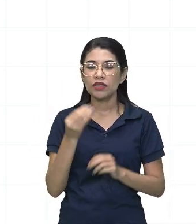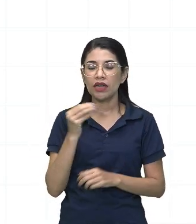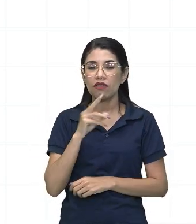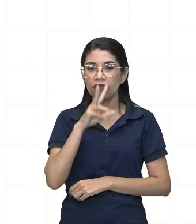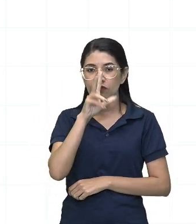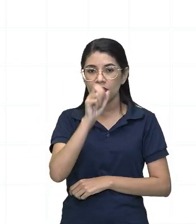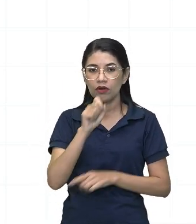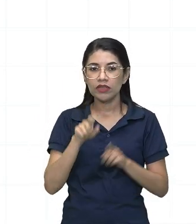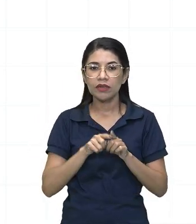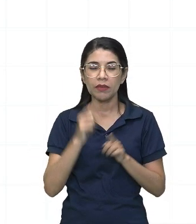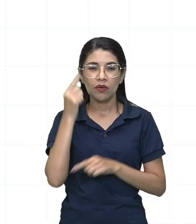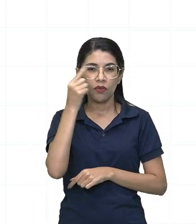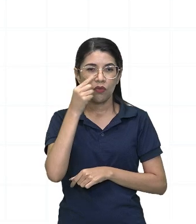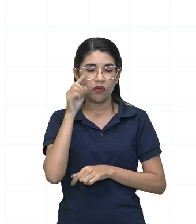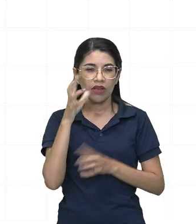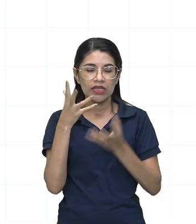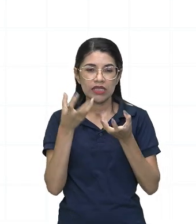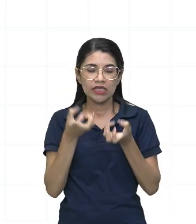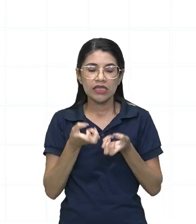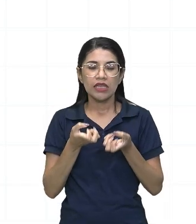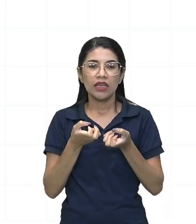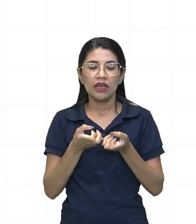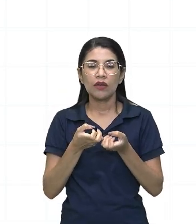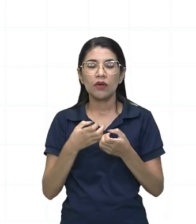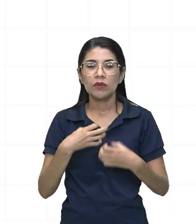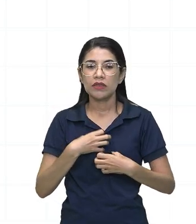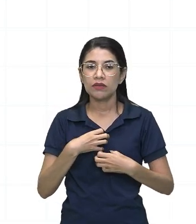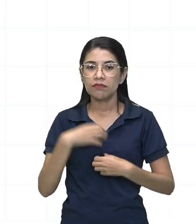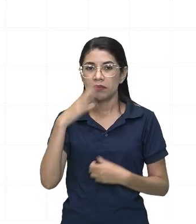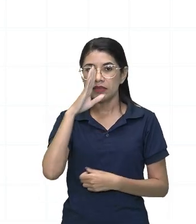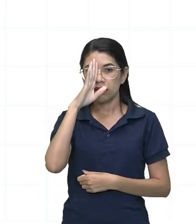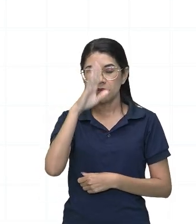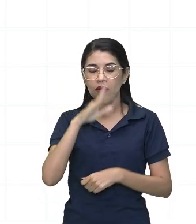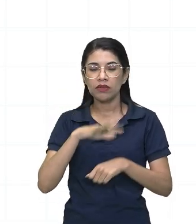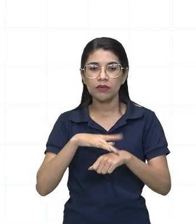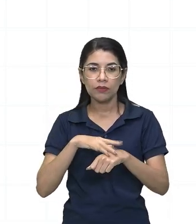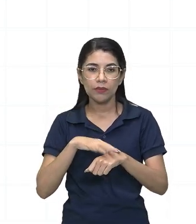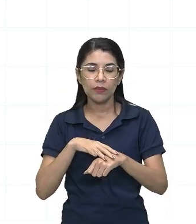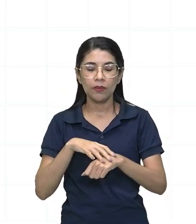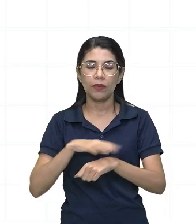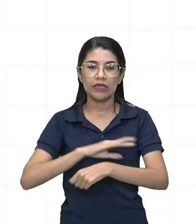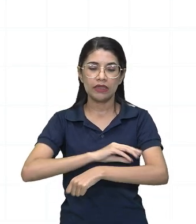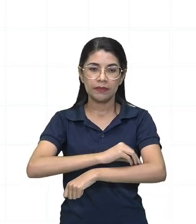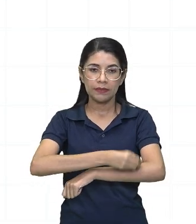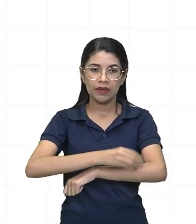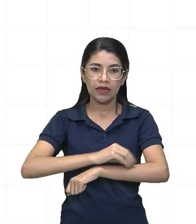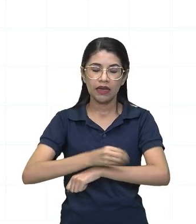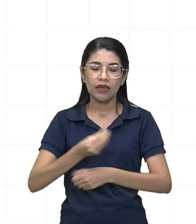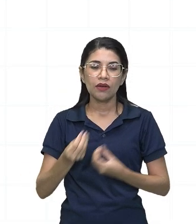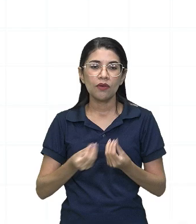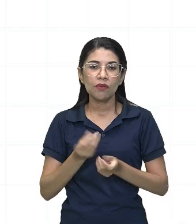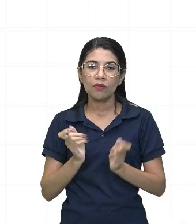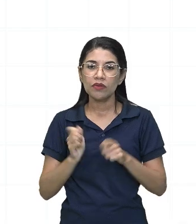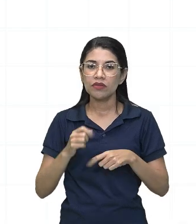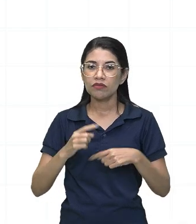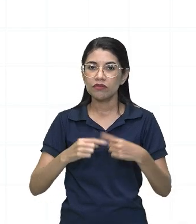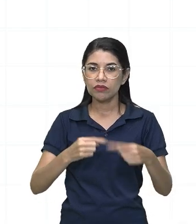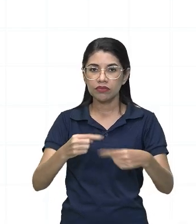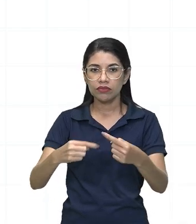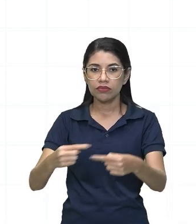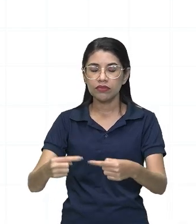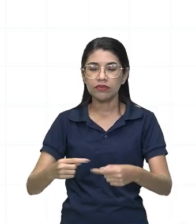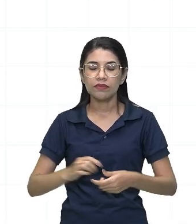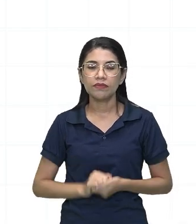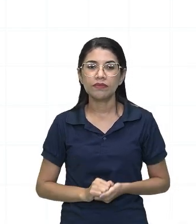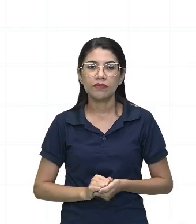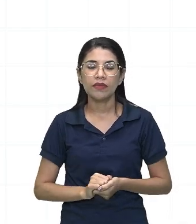ressecamento dos olhos são sintomas da hanseníase. E como é que se transmite essa doença? A transmissão é